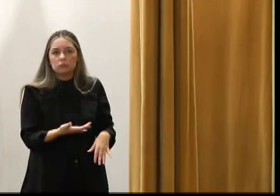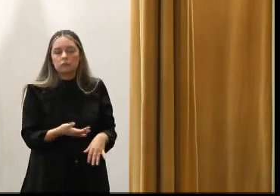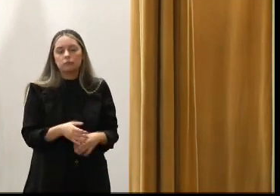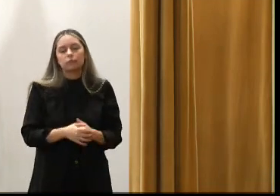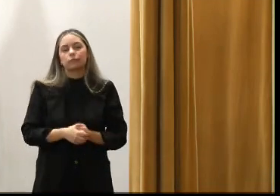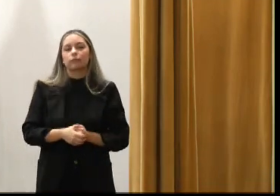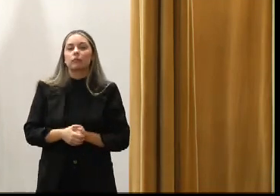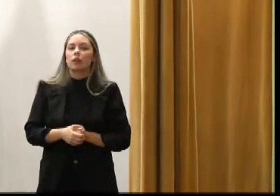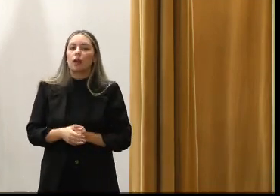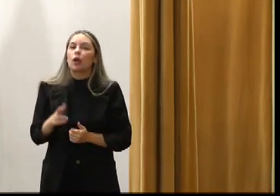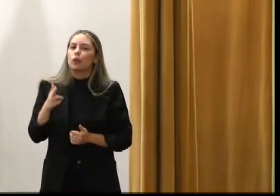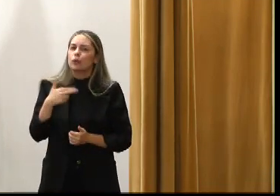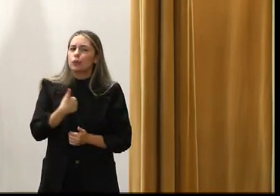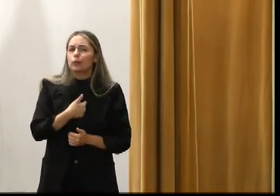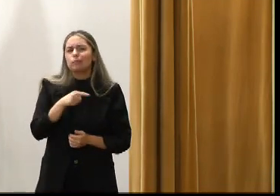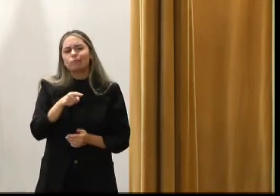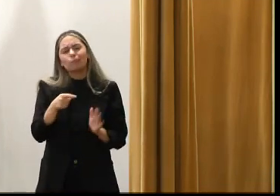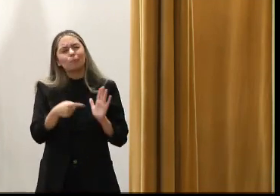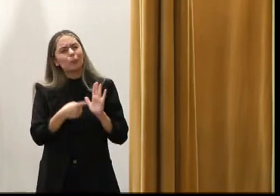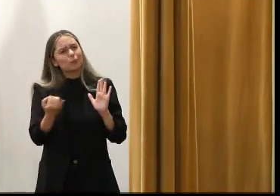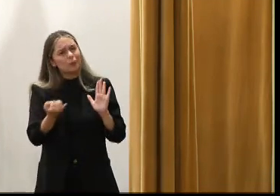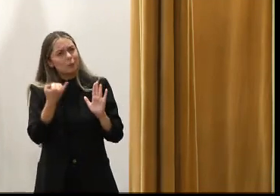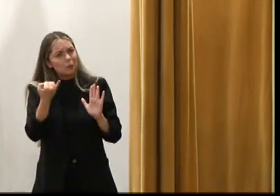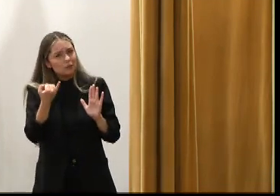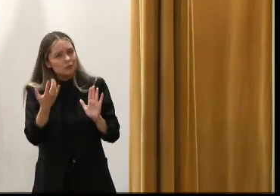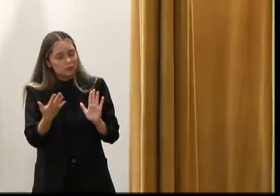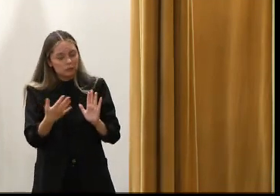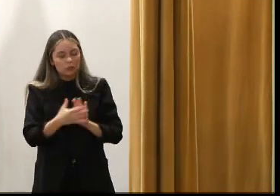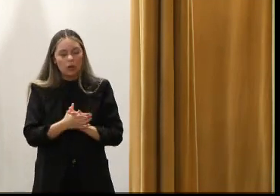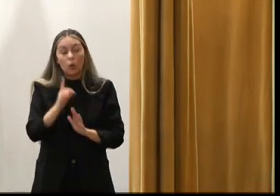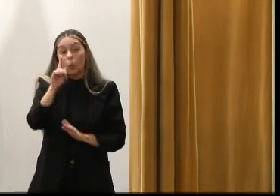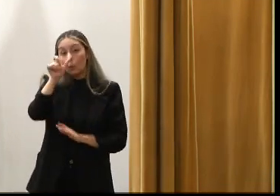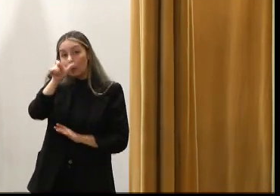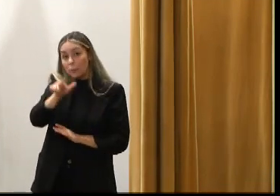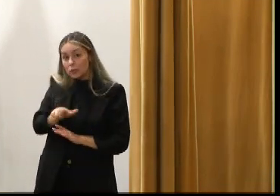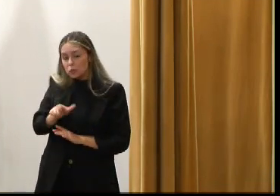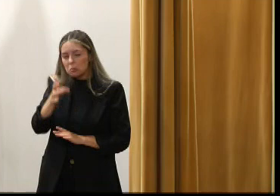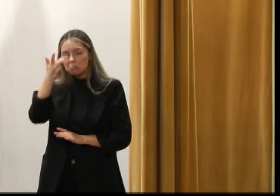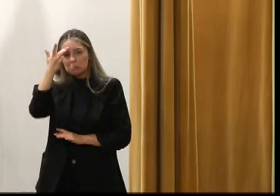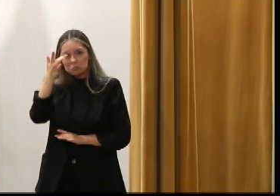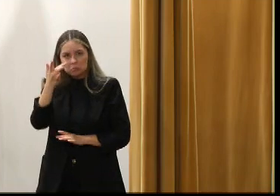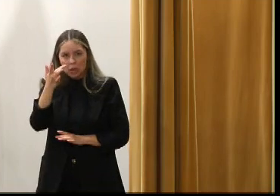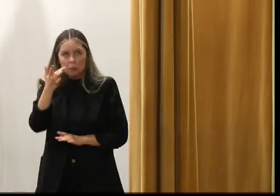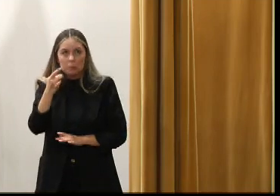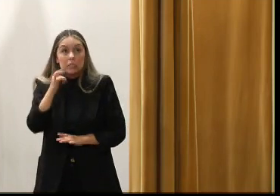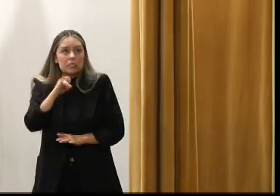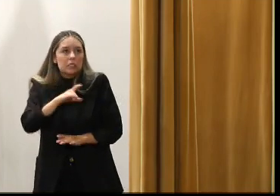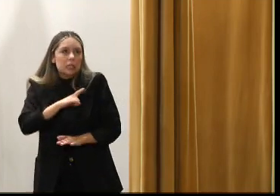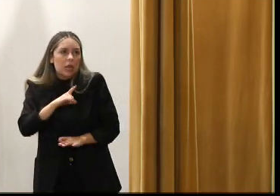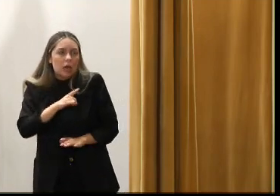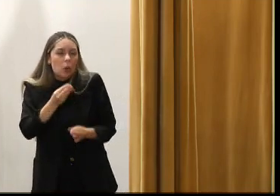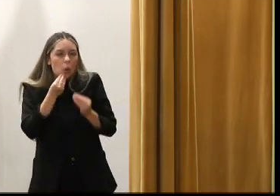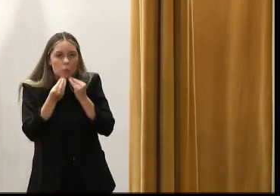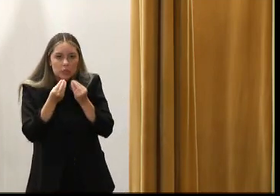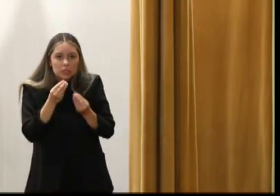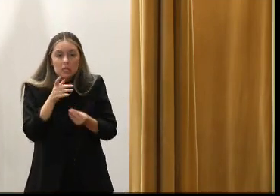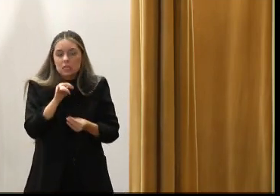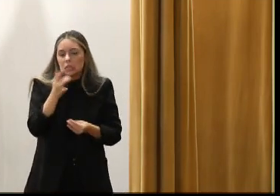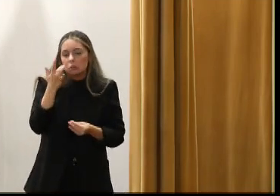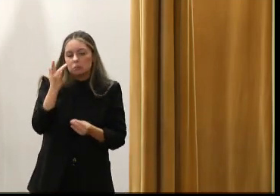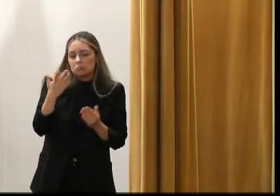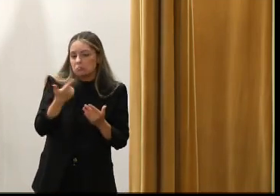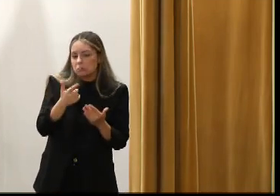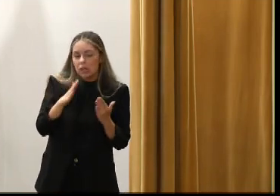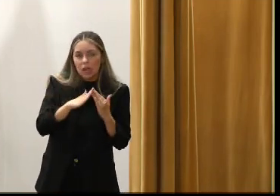a uma questão essencial. Uma pessoa que não sabe o que vai comer à noite, às vezes não sabe onde vai dormir,